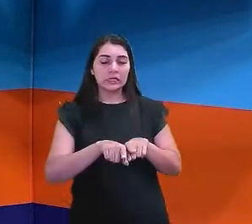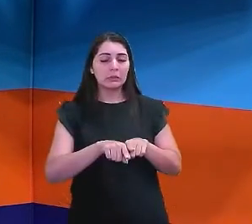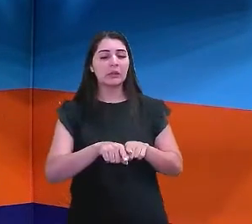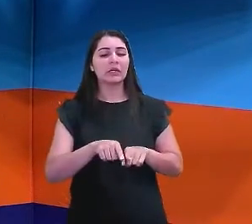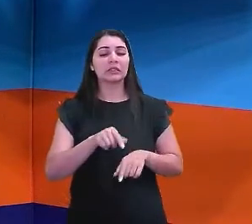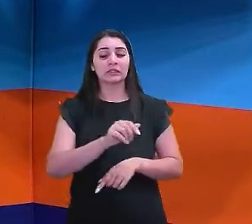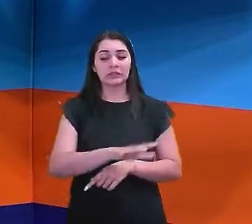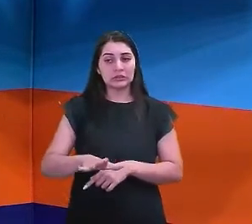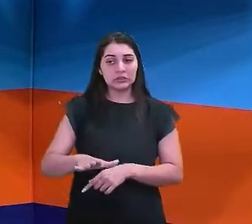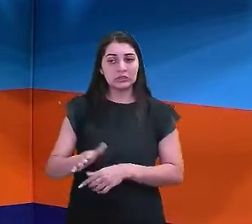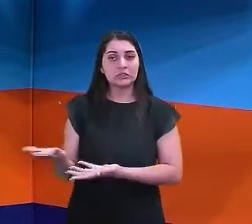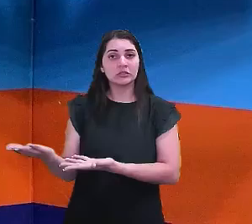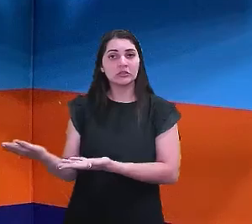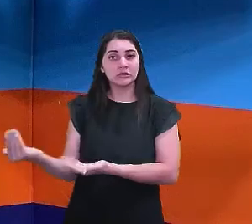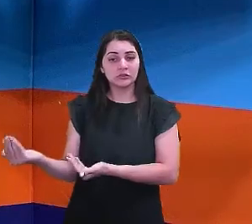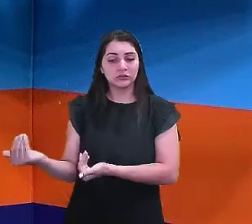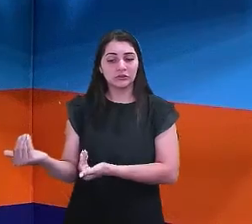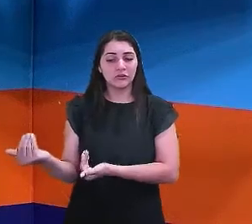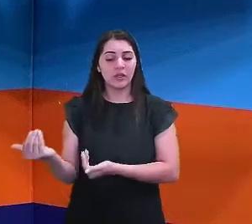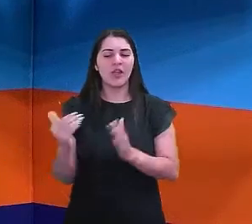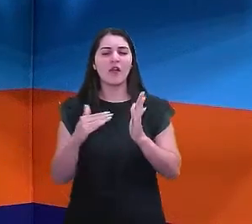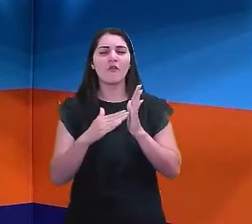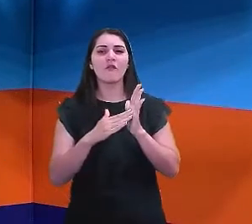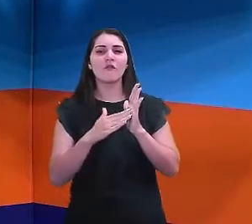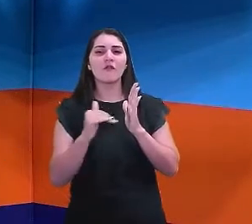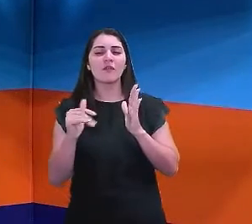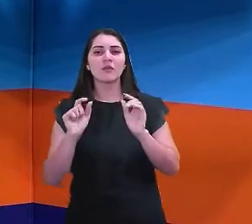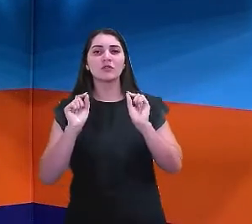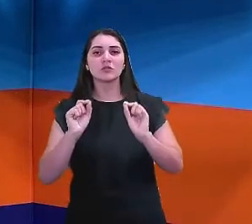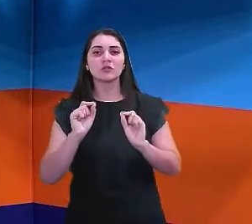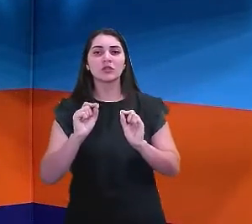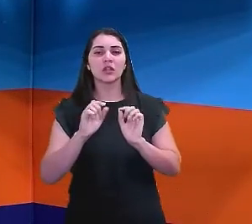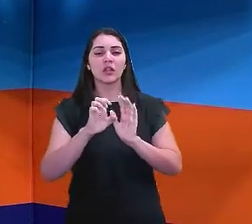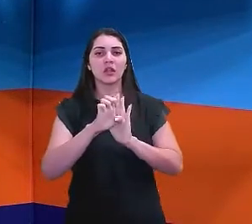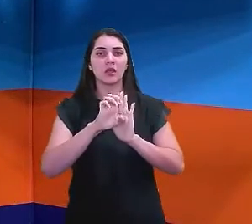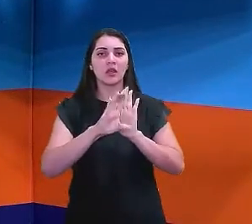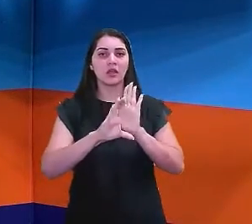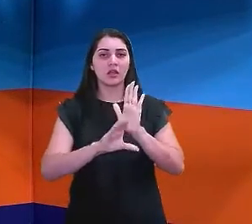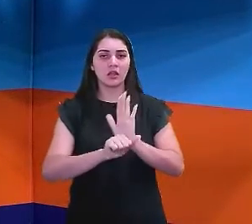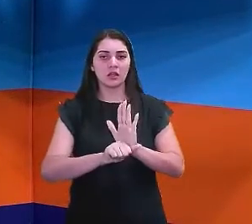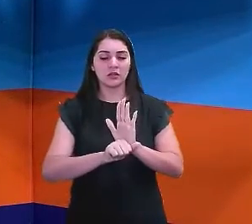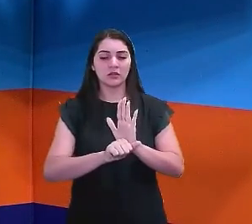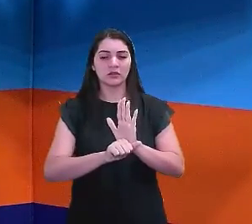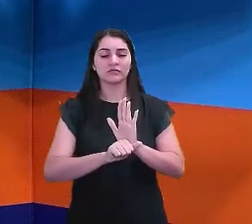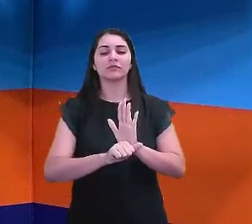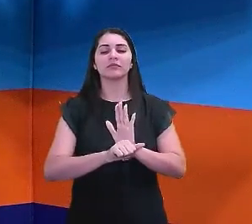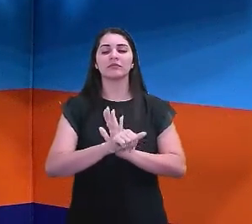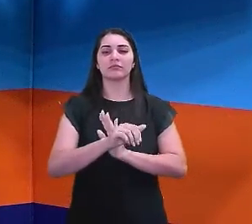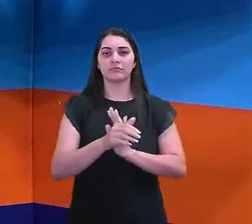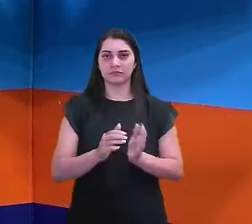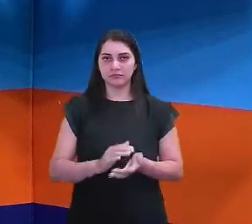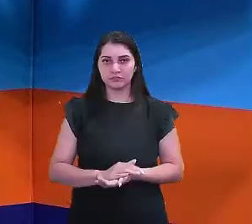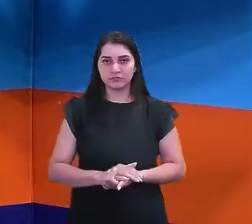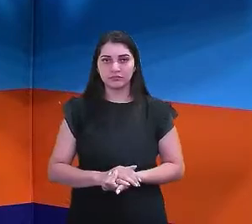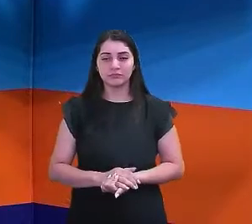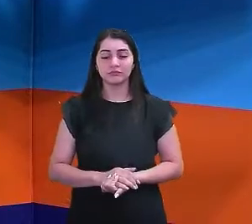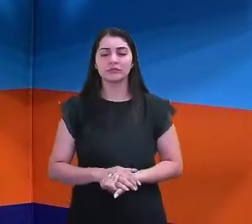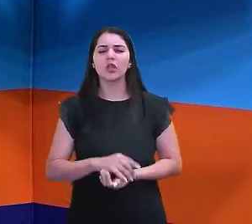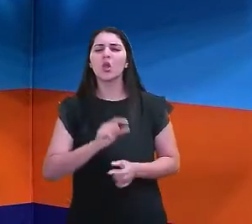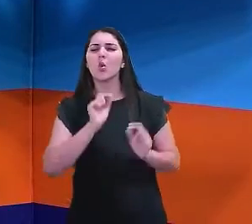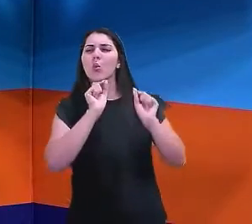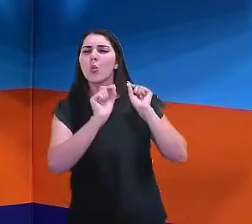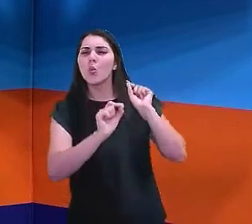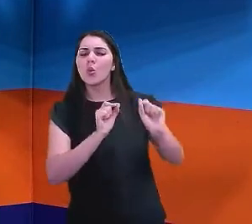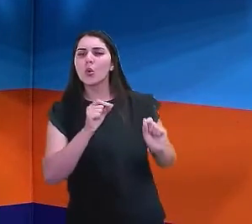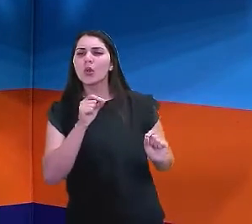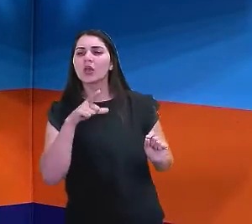adolescentes, tá certo? É o nosso famoso ECA, Estatuto da Criança e do Adolescente, tá bom? E o que é que